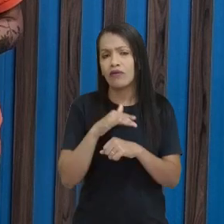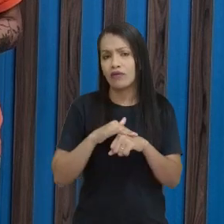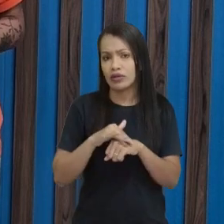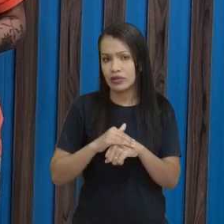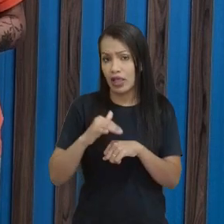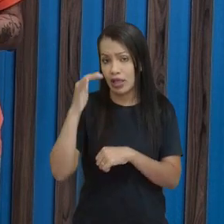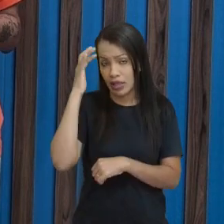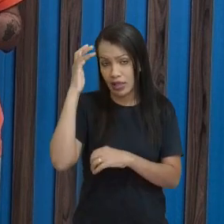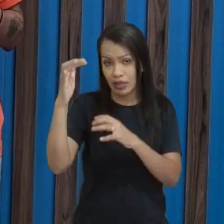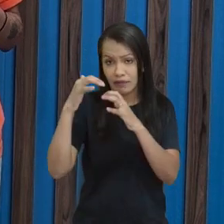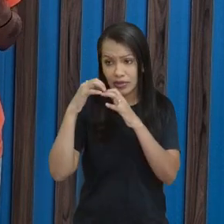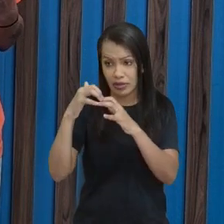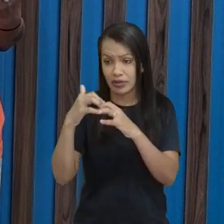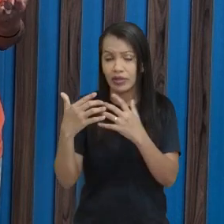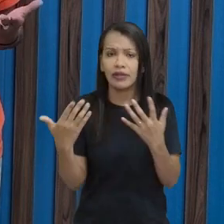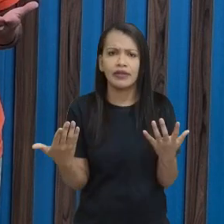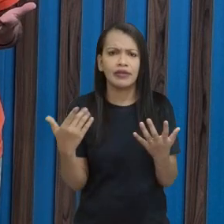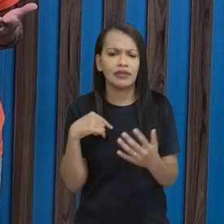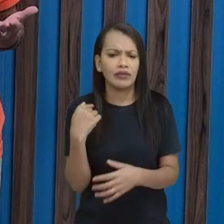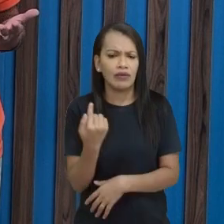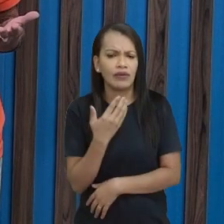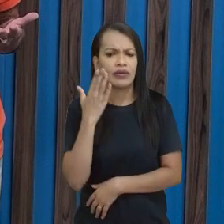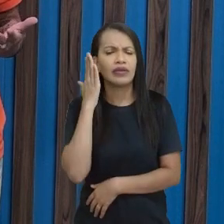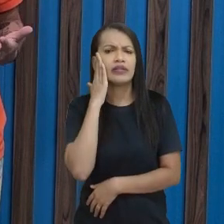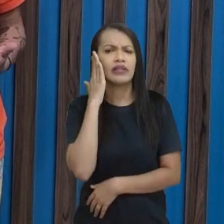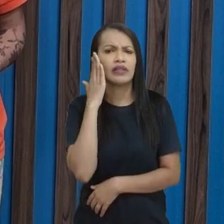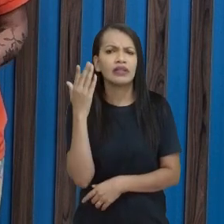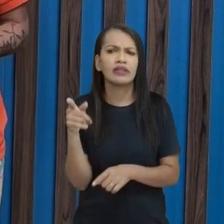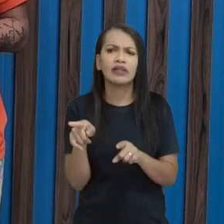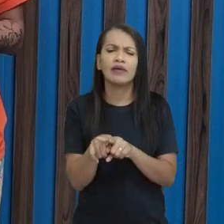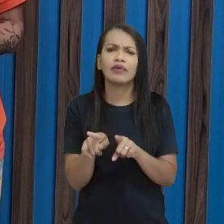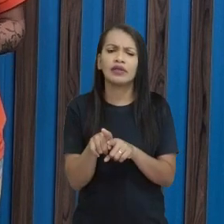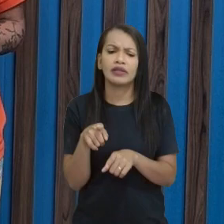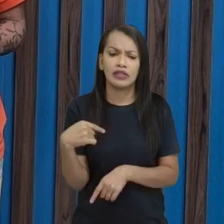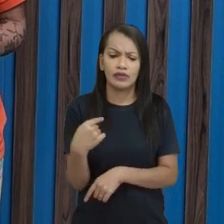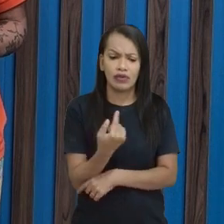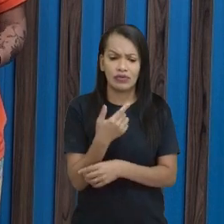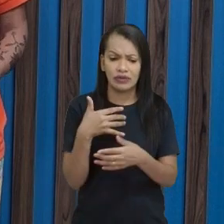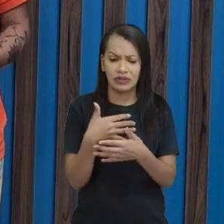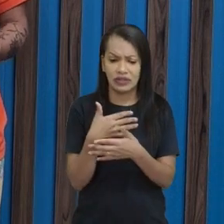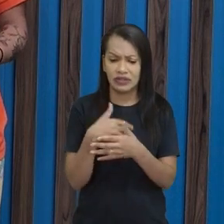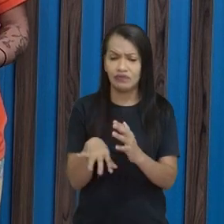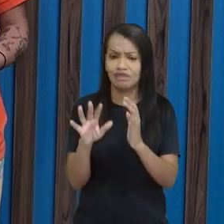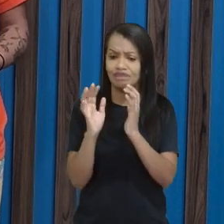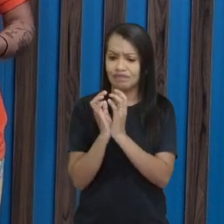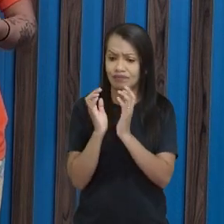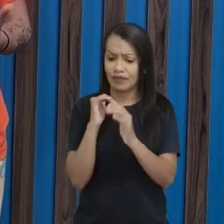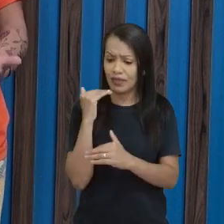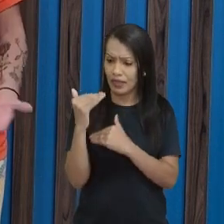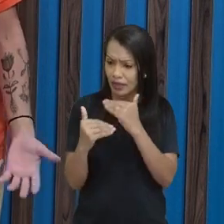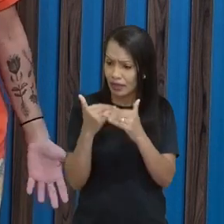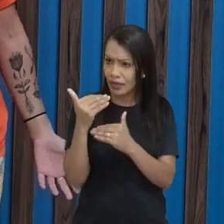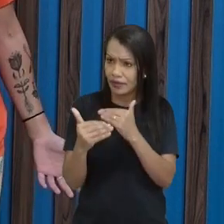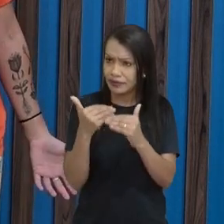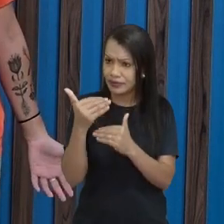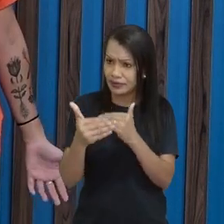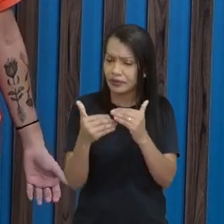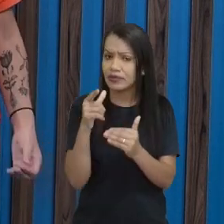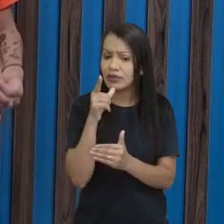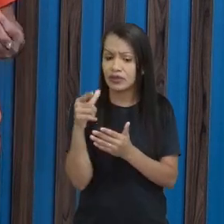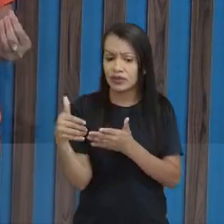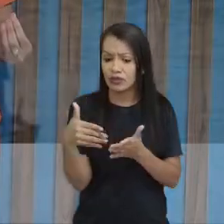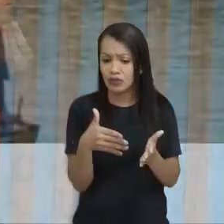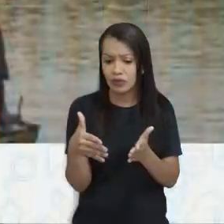pouquinho, certo? E a gente entender também que a nossa cidade do Recife, ela se desenvolve a partir do rio,